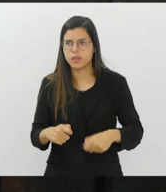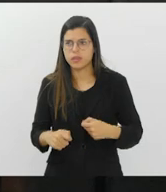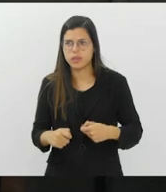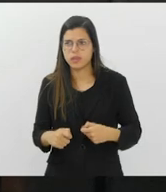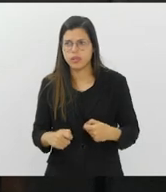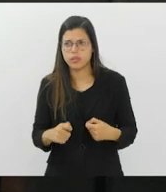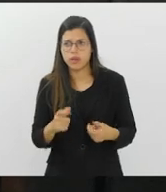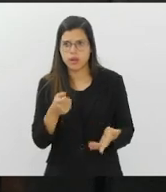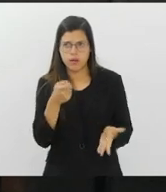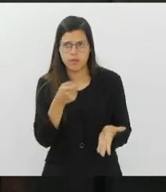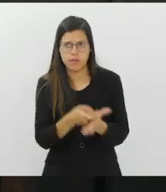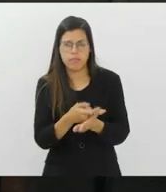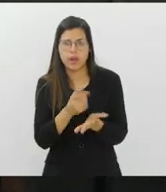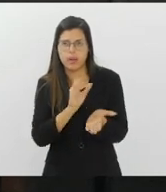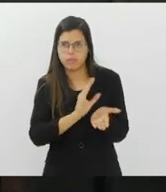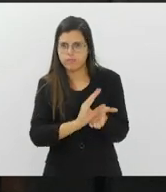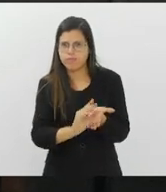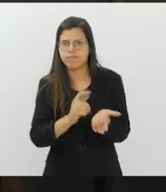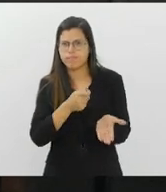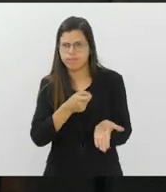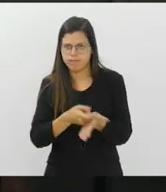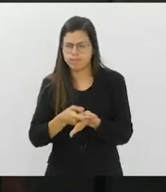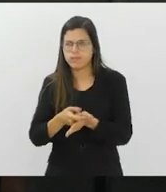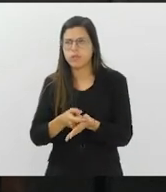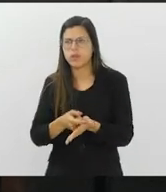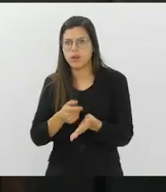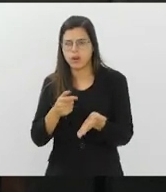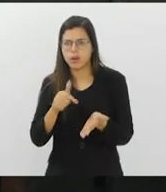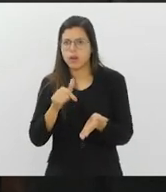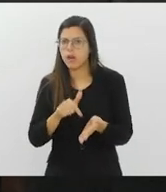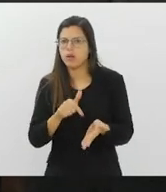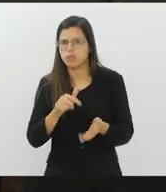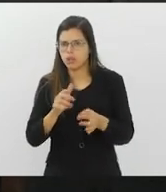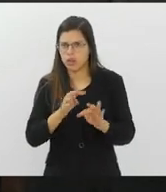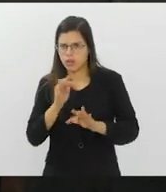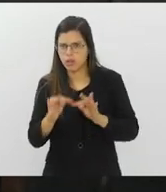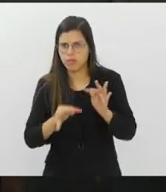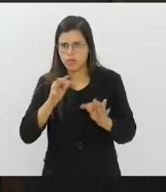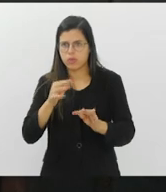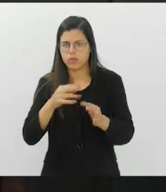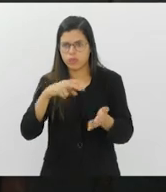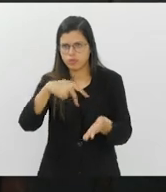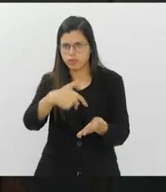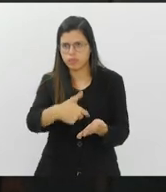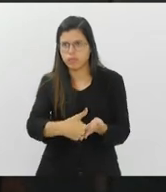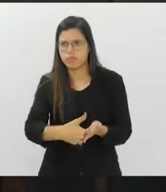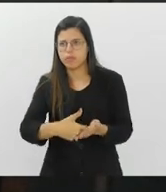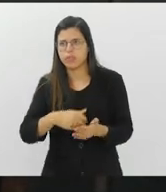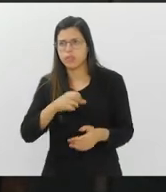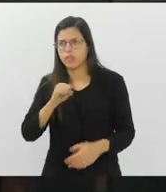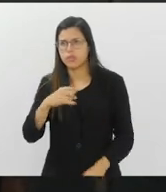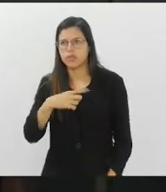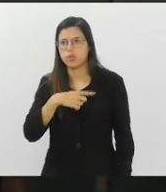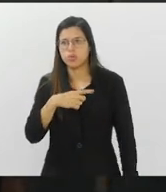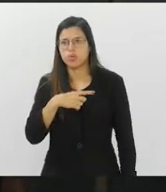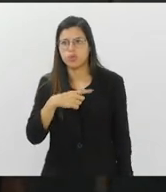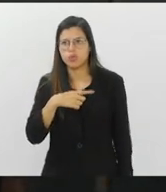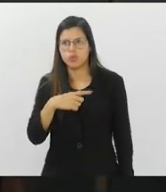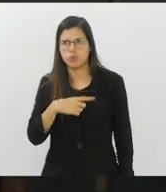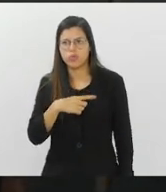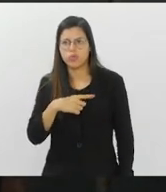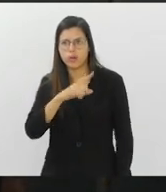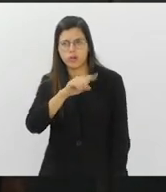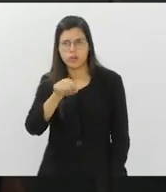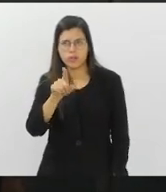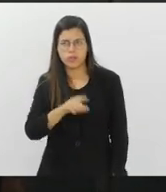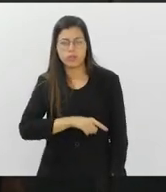custear as suas expensas o tratamento daquele paciente. Então, quando houver qualquer tipo de rescisão imotivada,